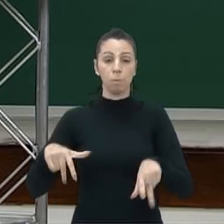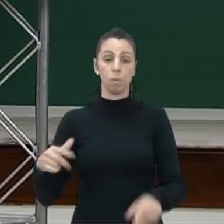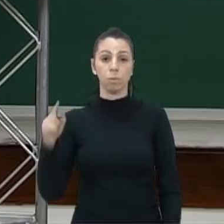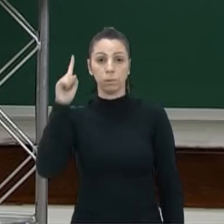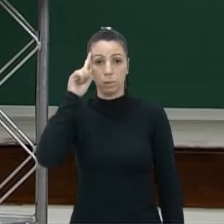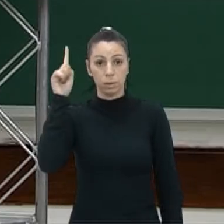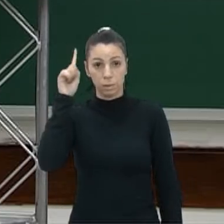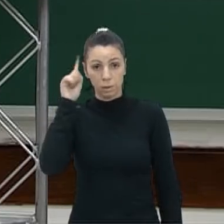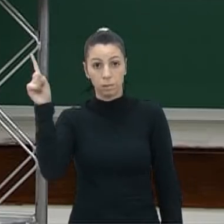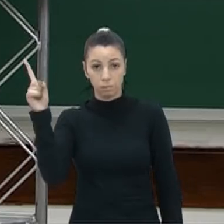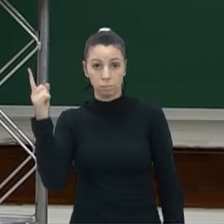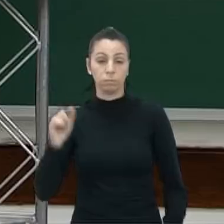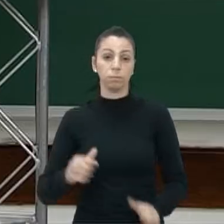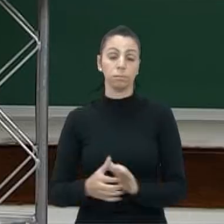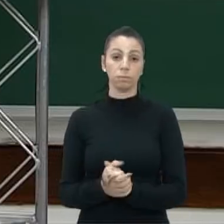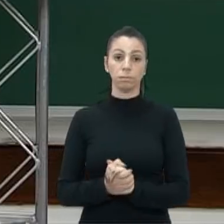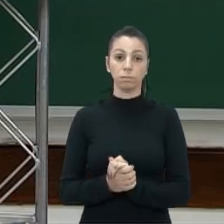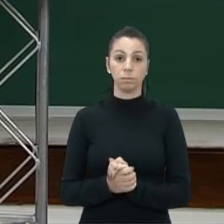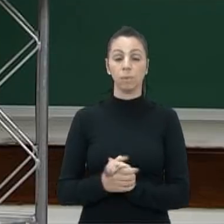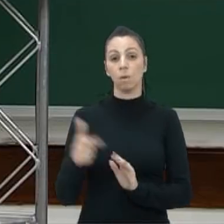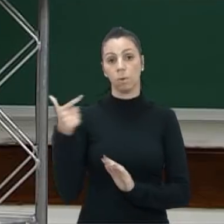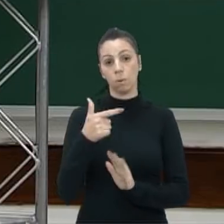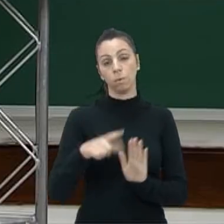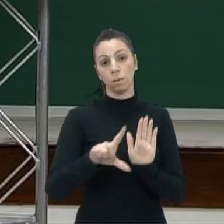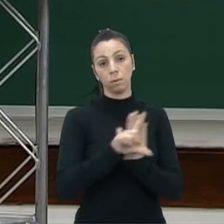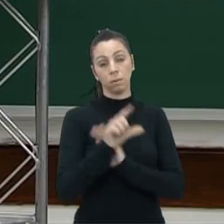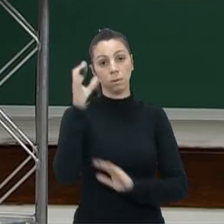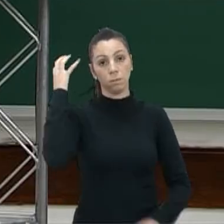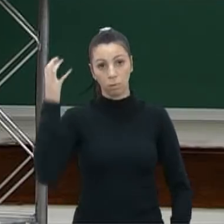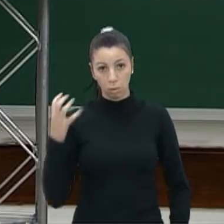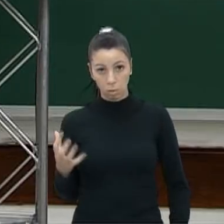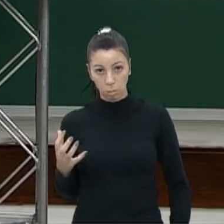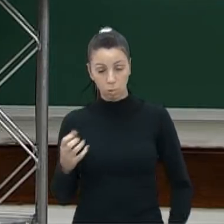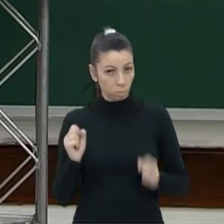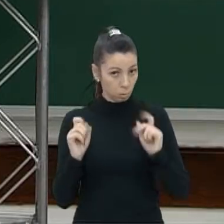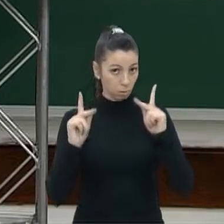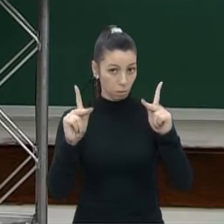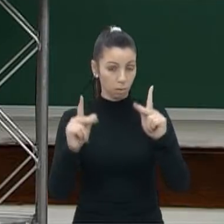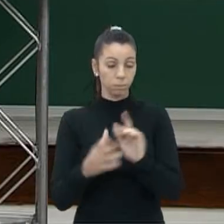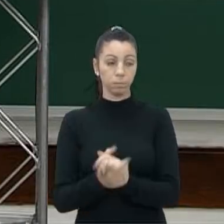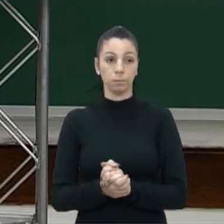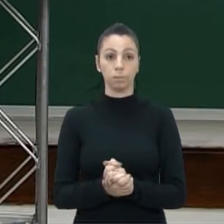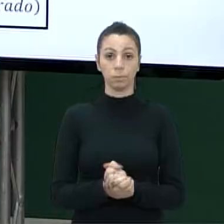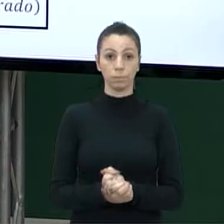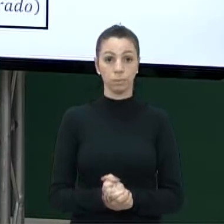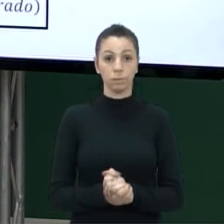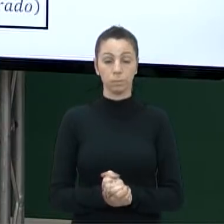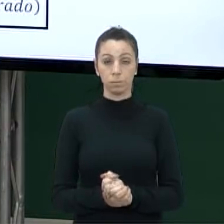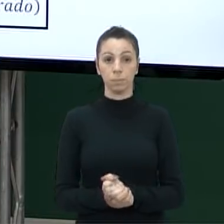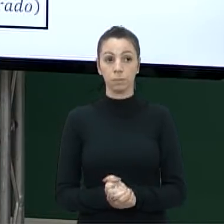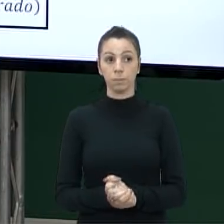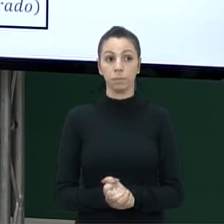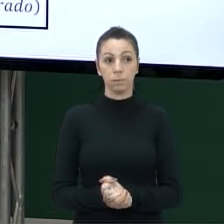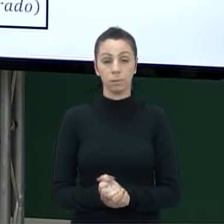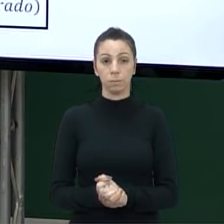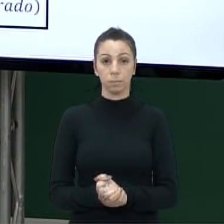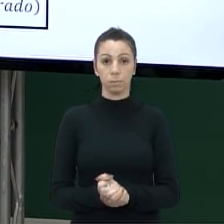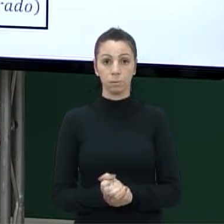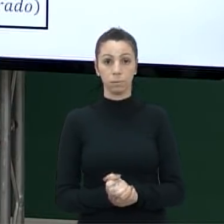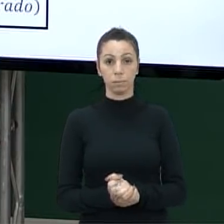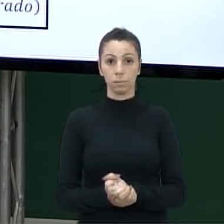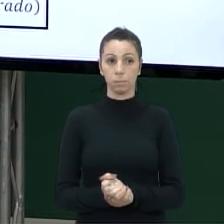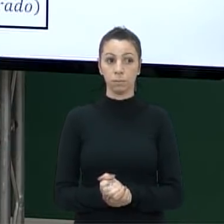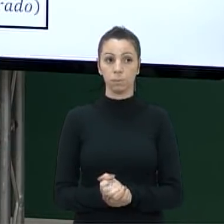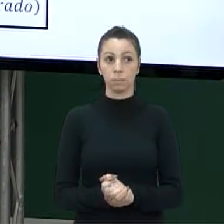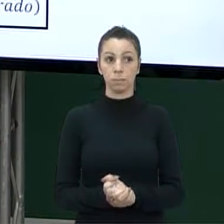Nossa equação do dia a dia da segunda lei de Newton. Beleza? Então nós temos aqui, ó, as unidades do Sistema